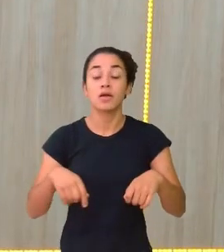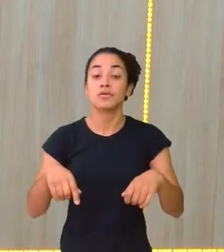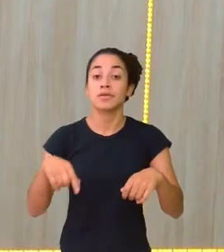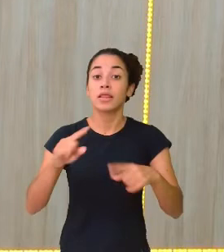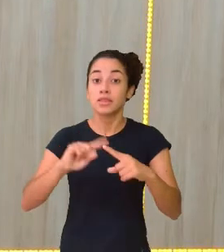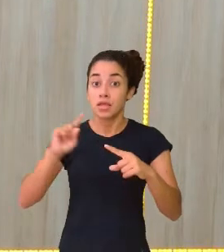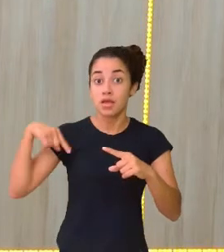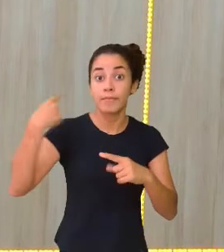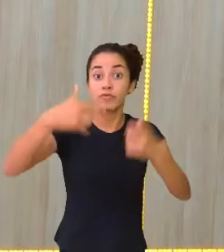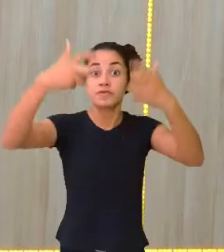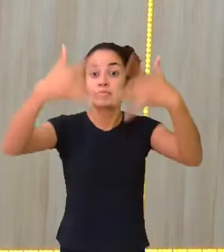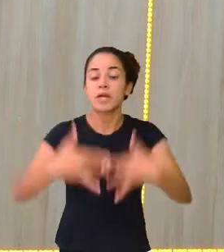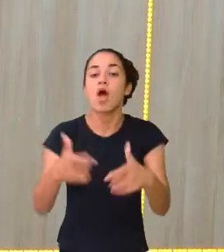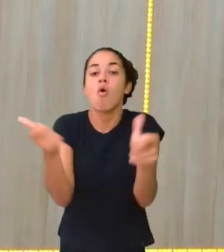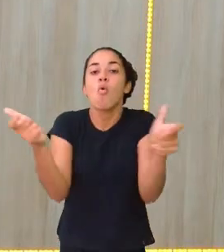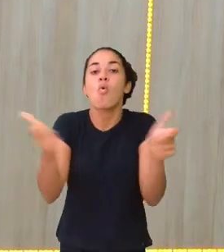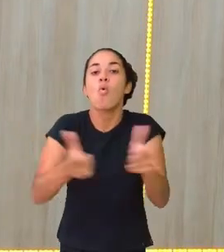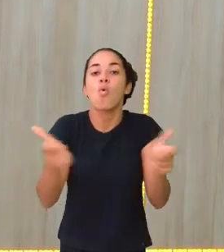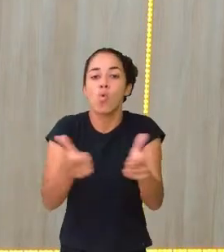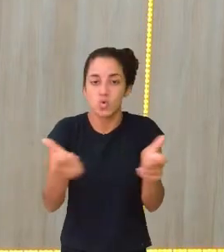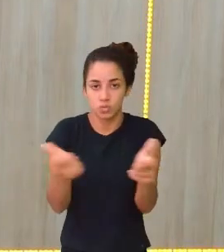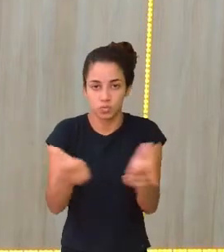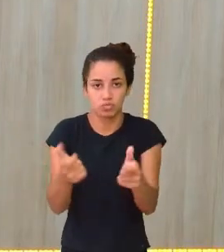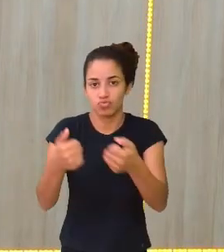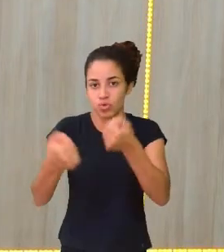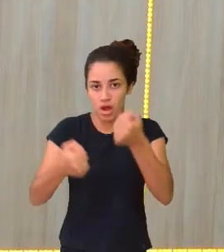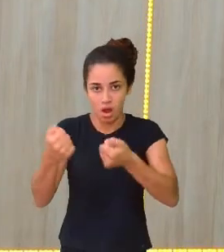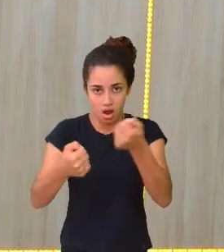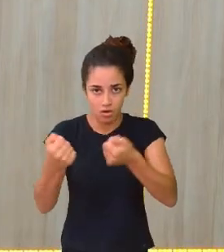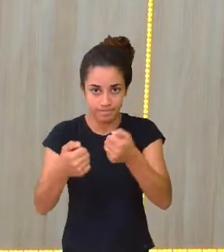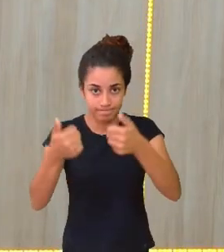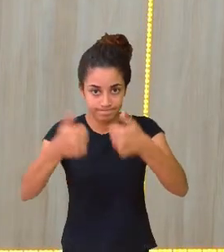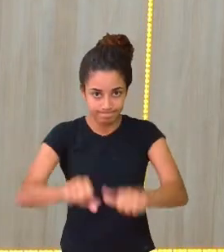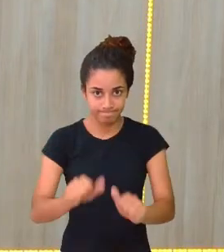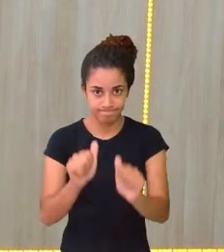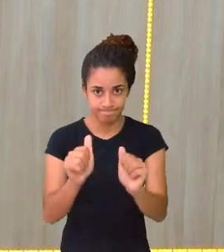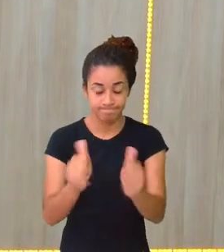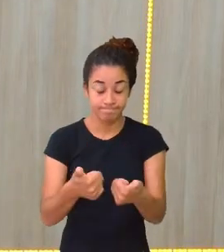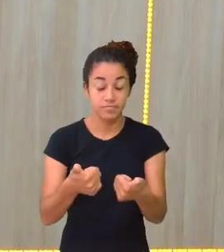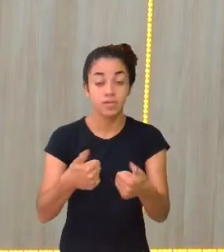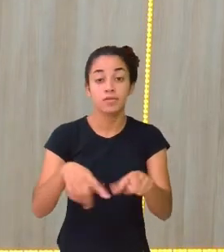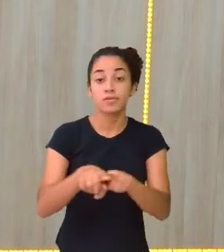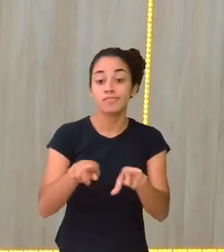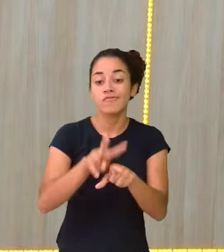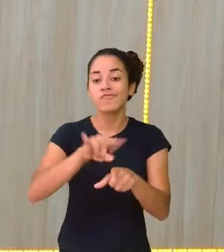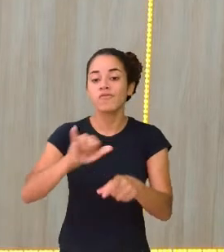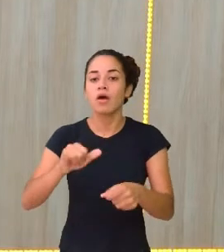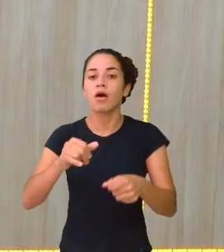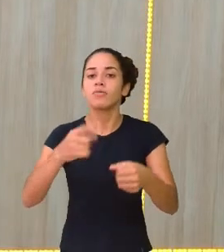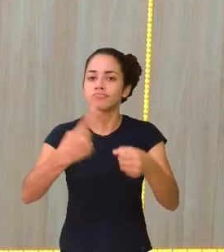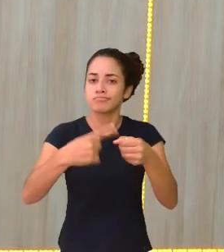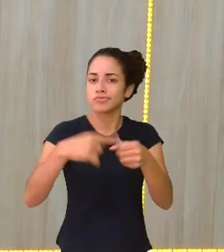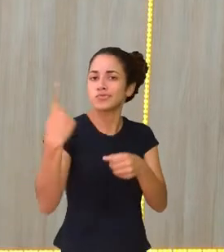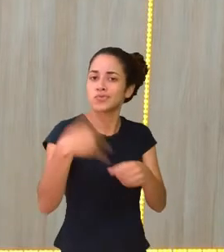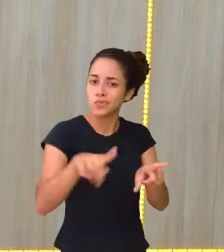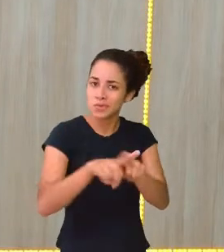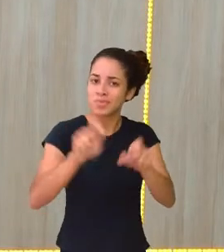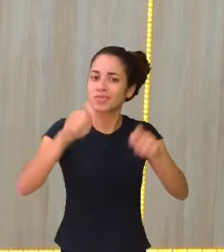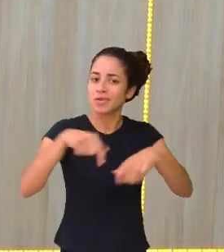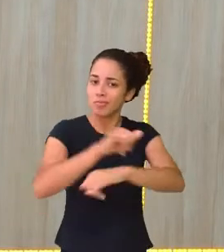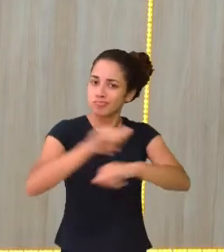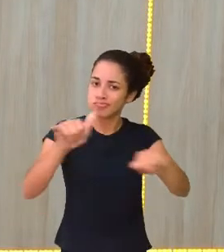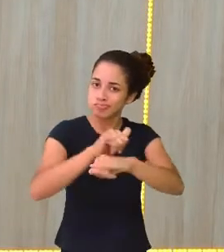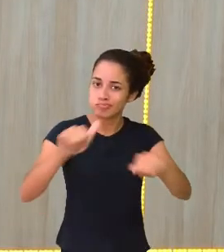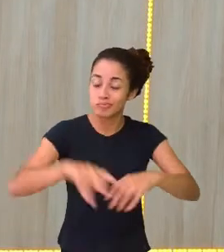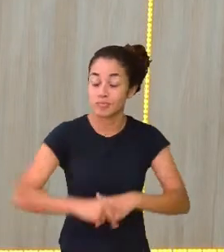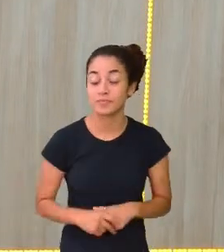né, que é a questão aí de fazer esses exames e outros, vai passar aí no seu bairro para que você possa também fazer essa propaganda. A